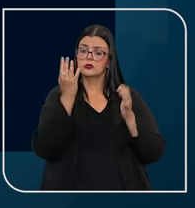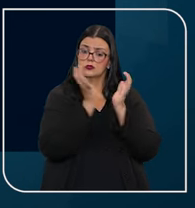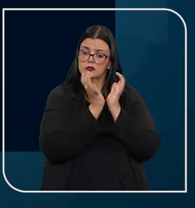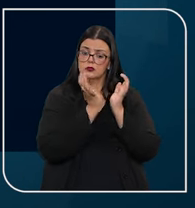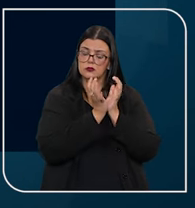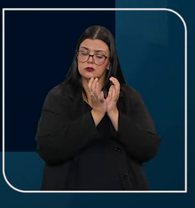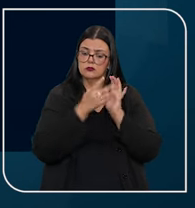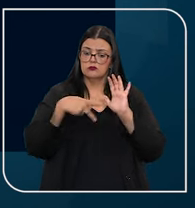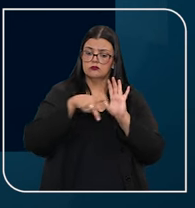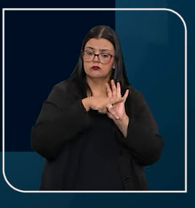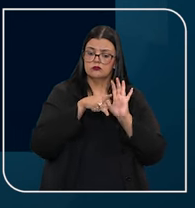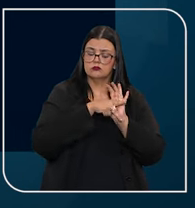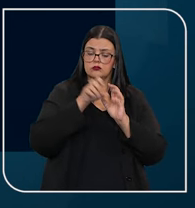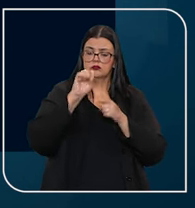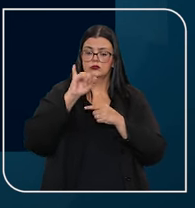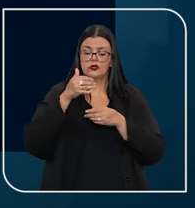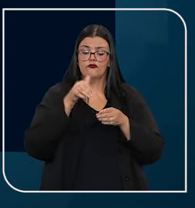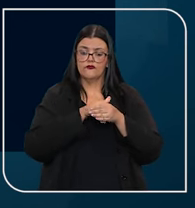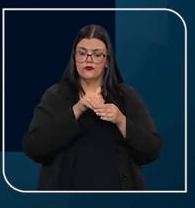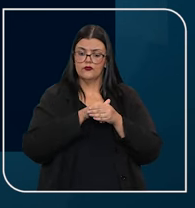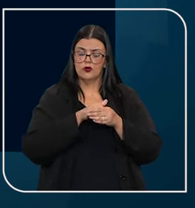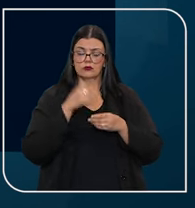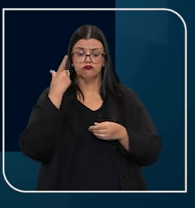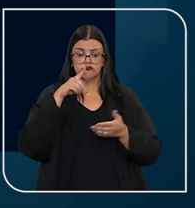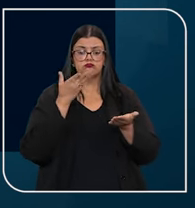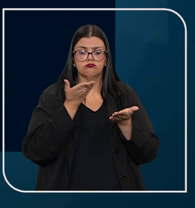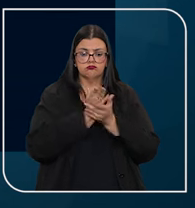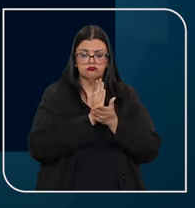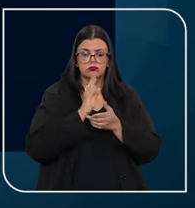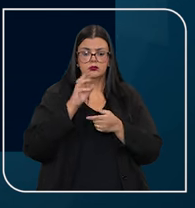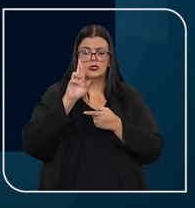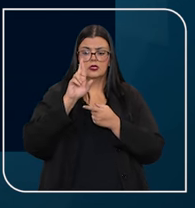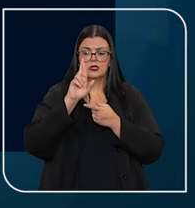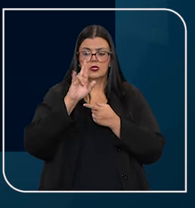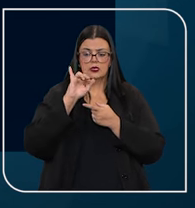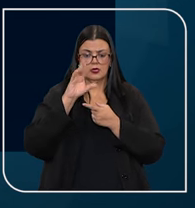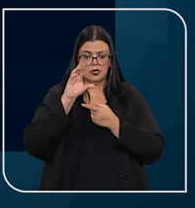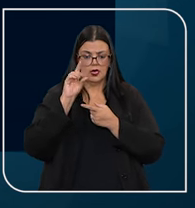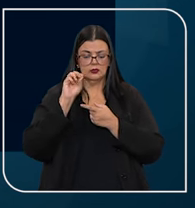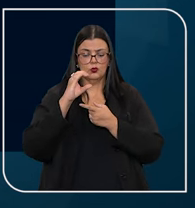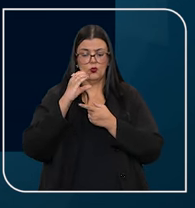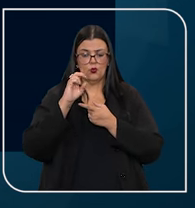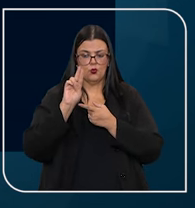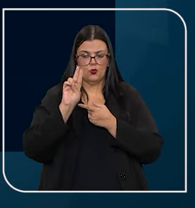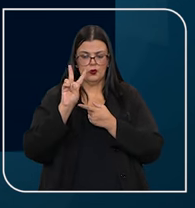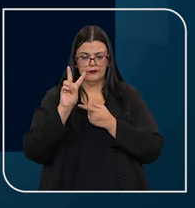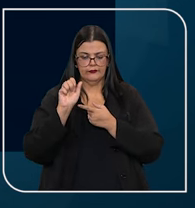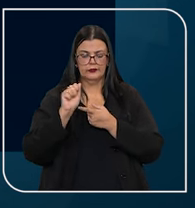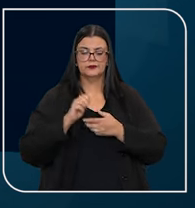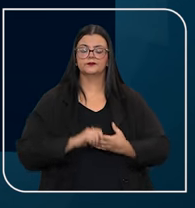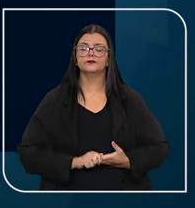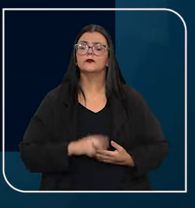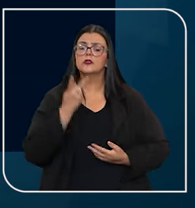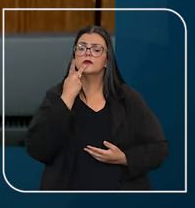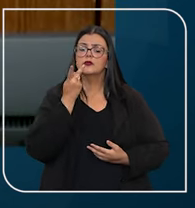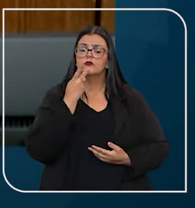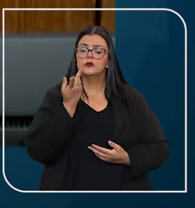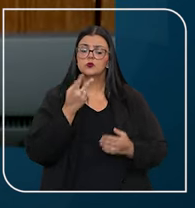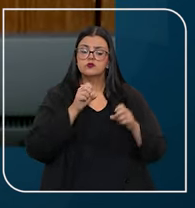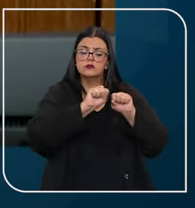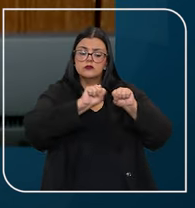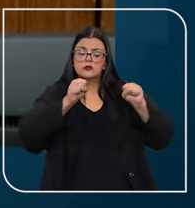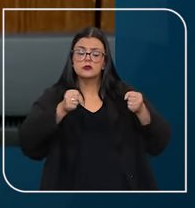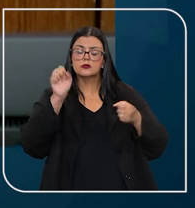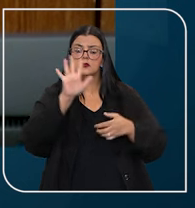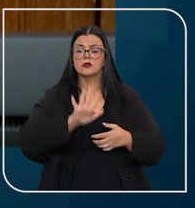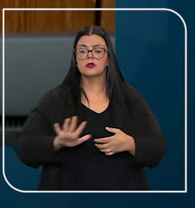julgado Pela terceira turma do STJ o voto que prevaleceu foi do Ministro Ricardo Vilas Boas Cueva ele